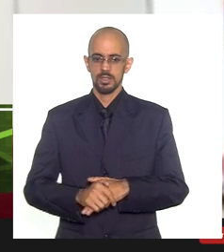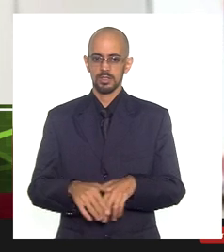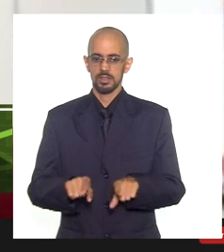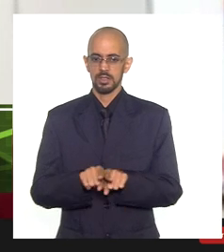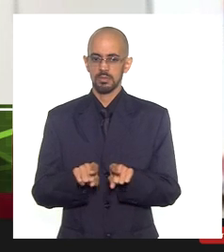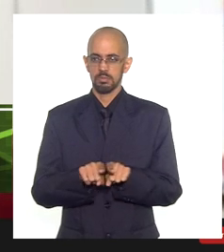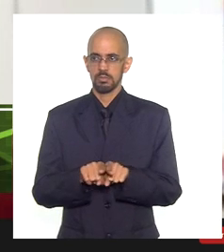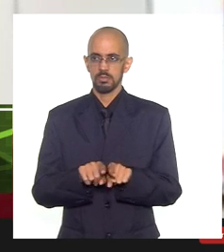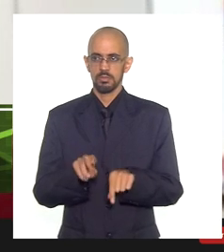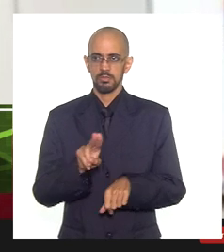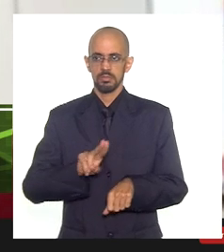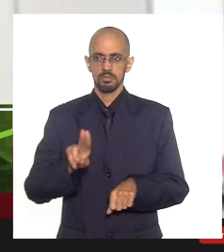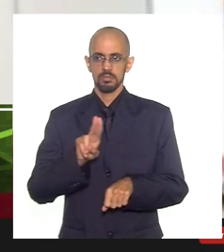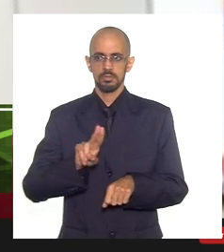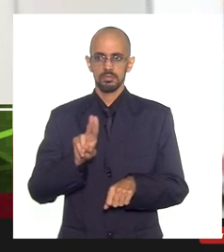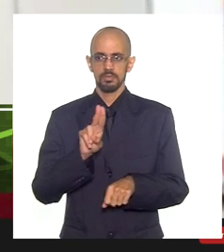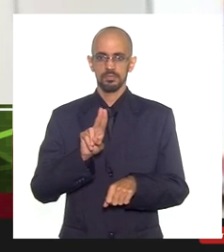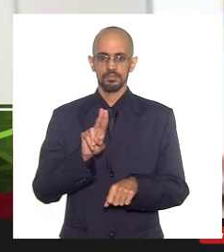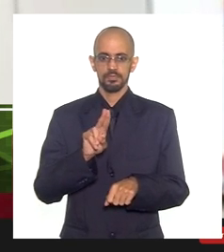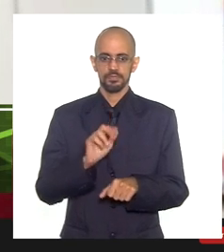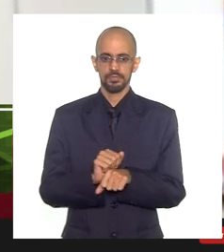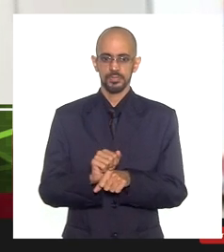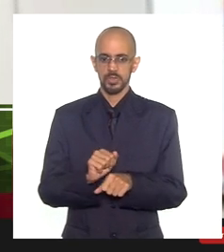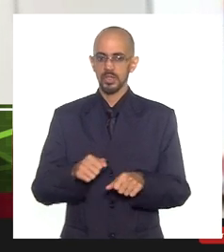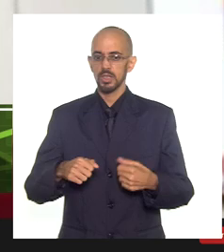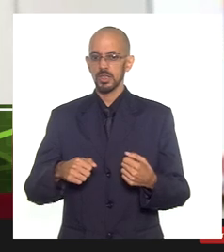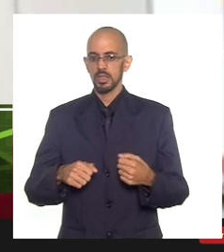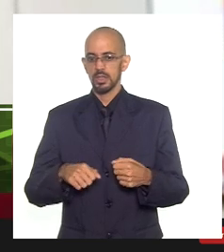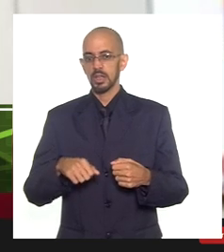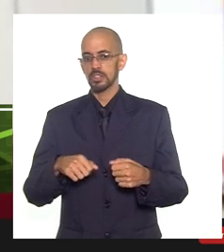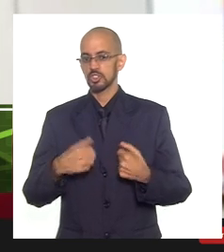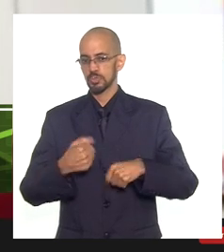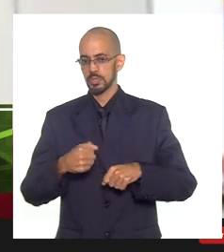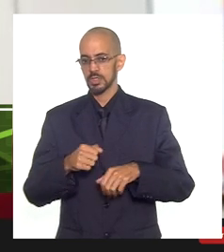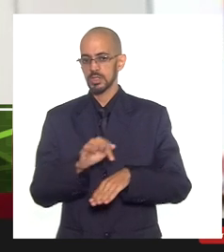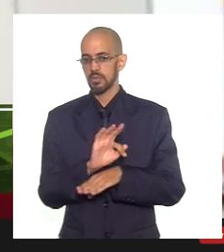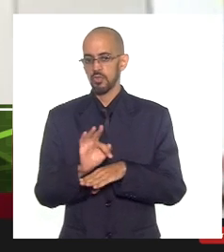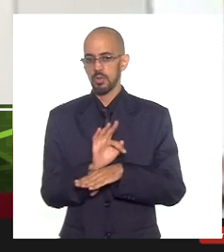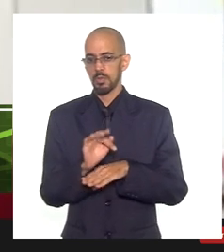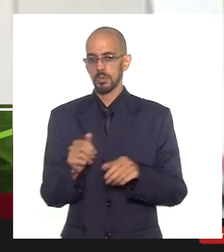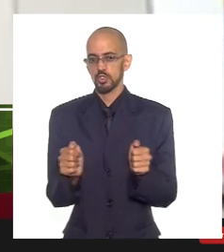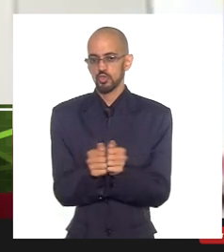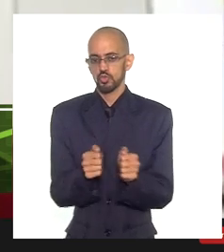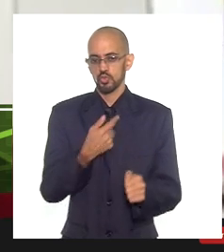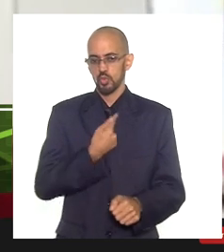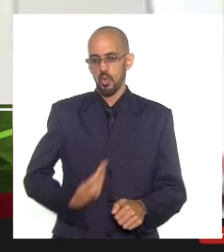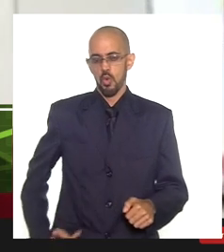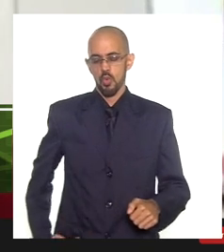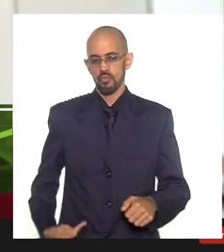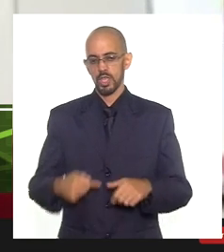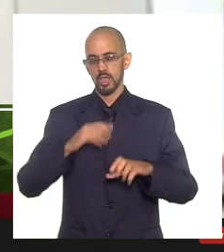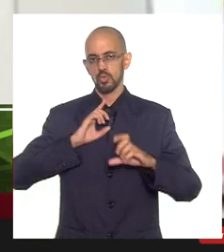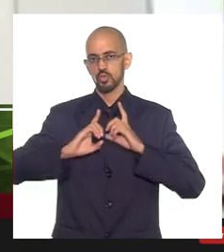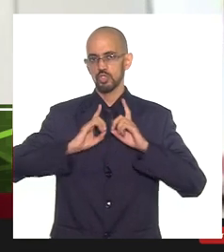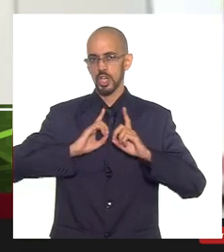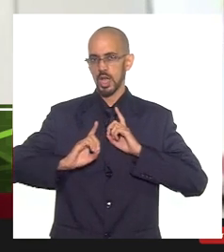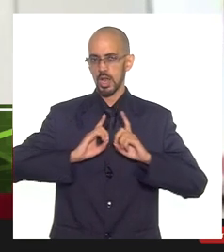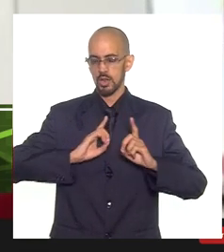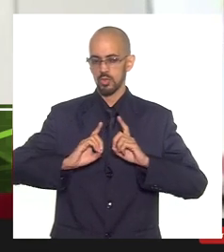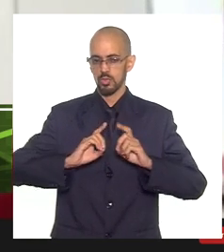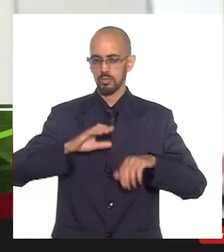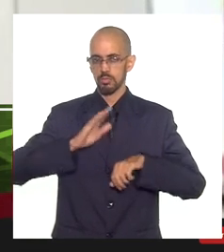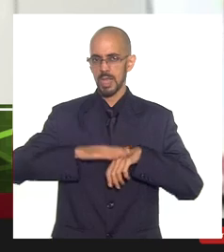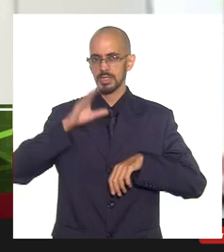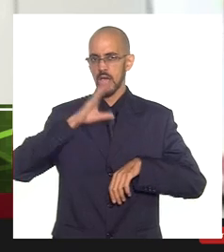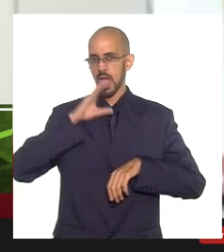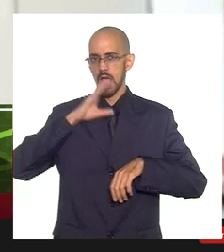universidades e a gente abrir esse diálogo formalmente com o governo o mais rápido possível com